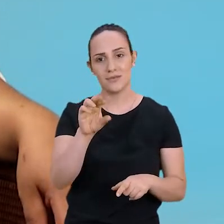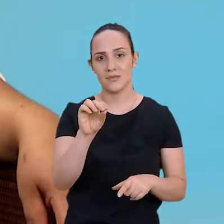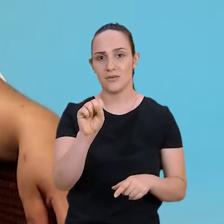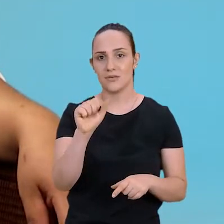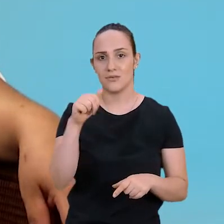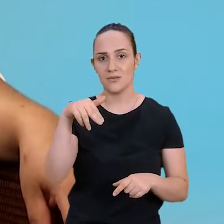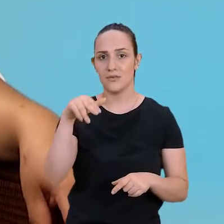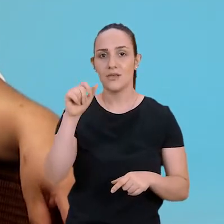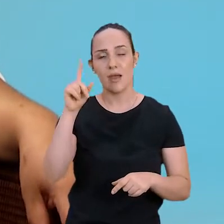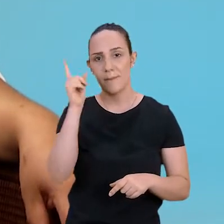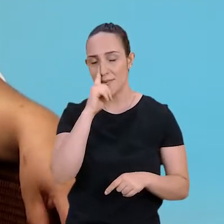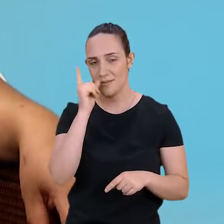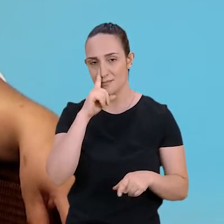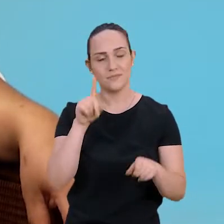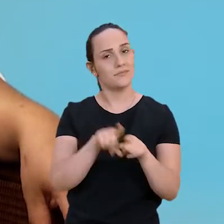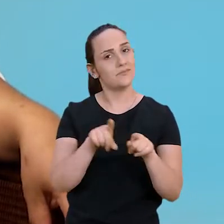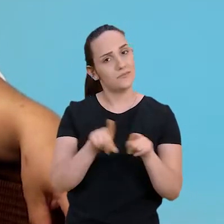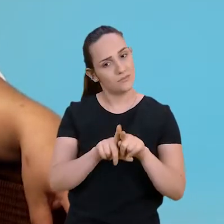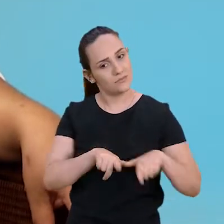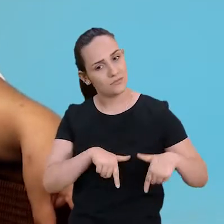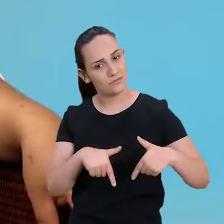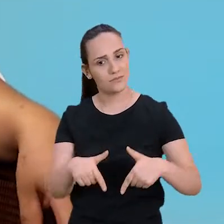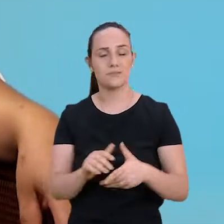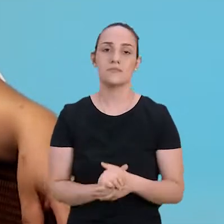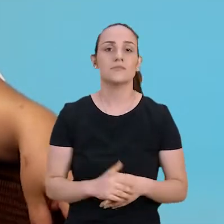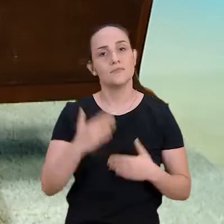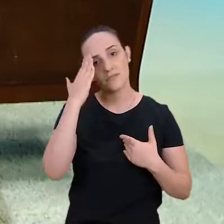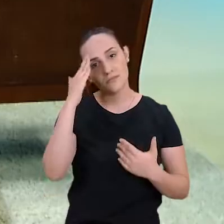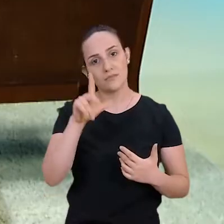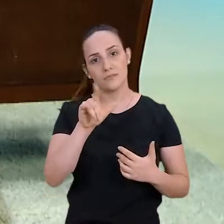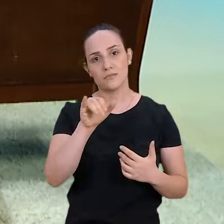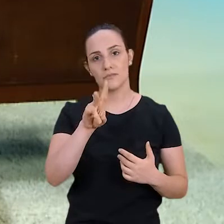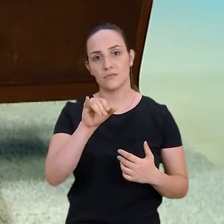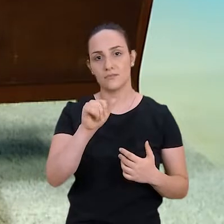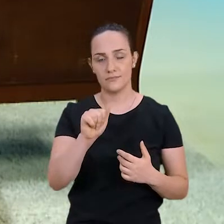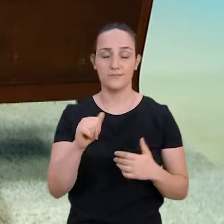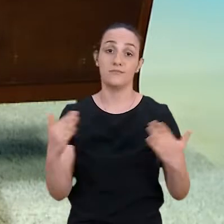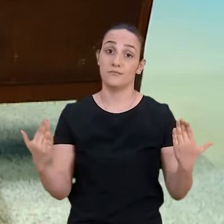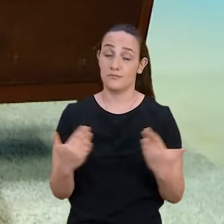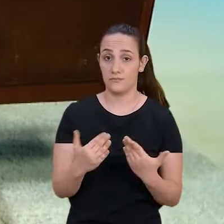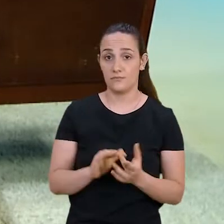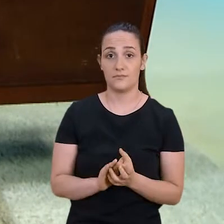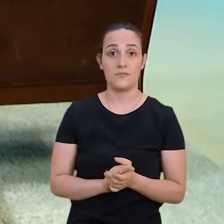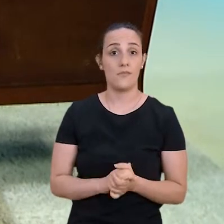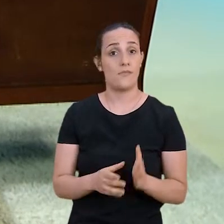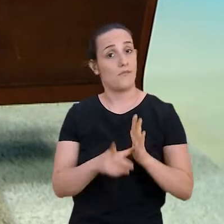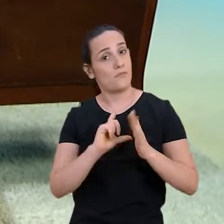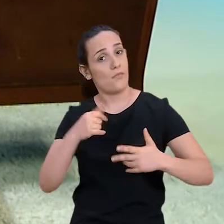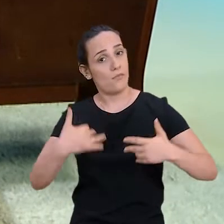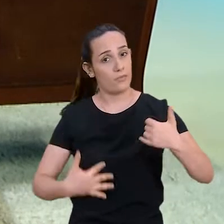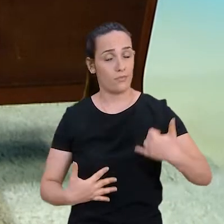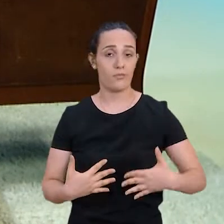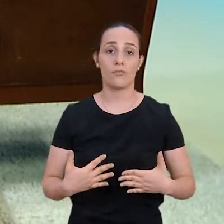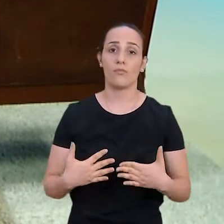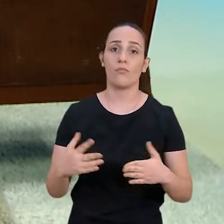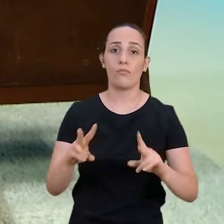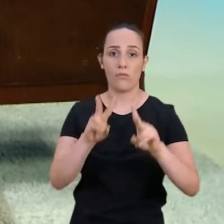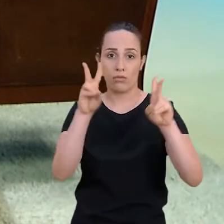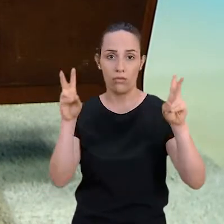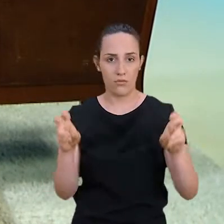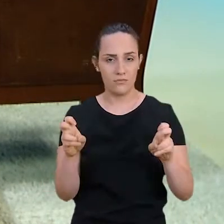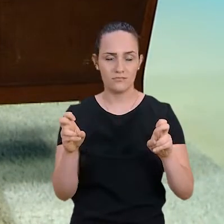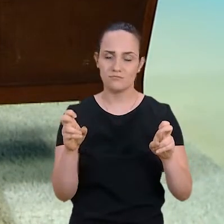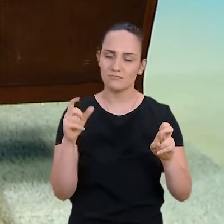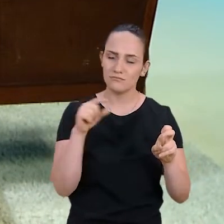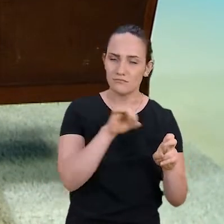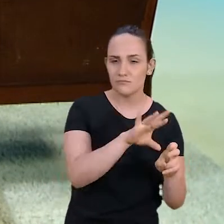na causa. Seja muito bem-vinda você também, obrigada. Obrigada, Lívia. Bom, e antes da gente falar um pouquinho sobre a história de